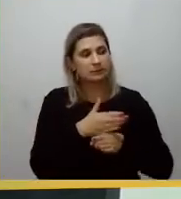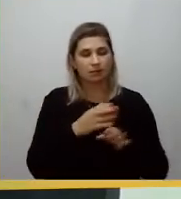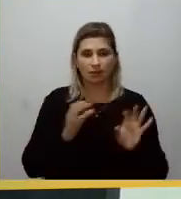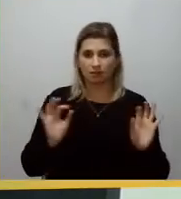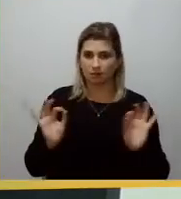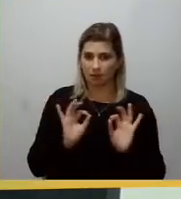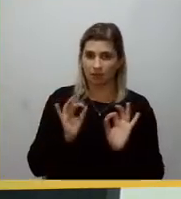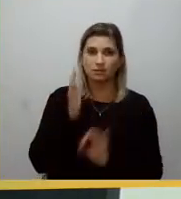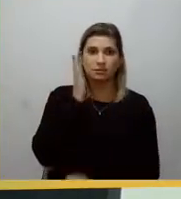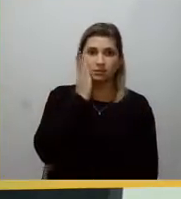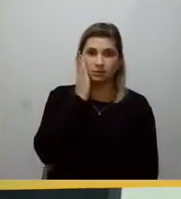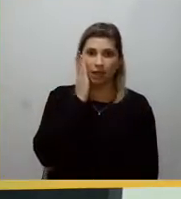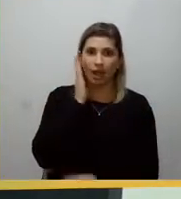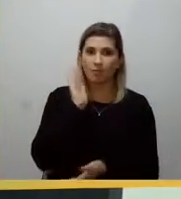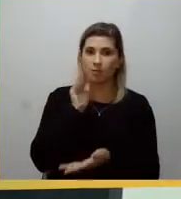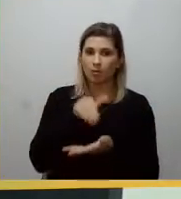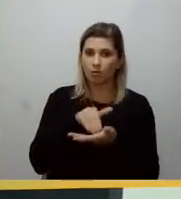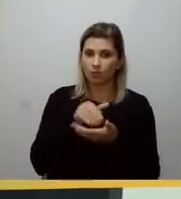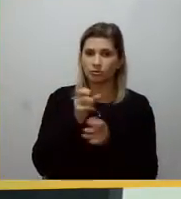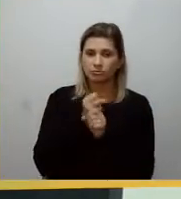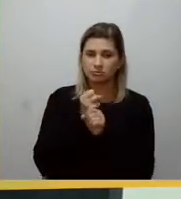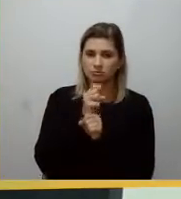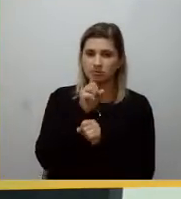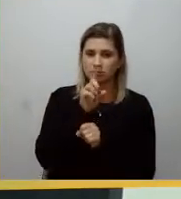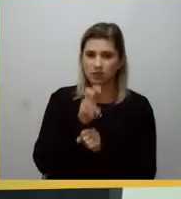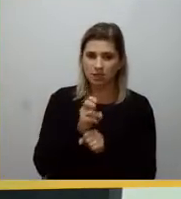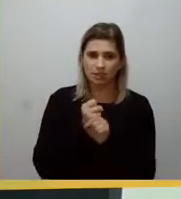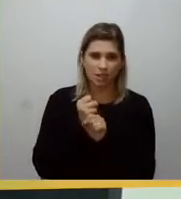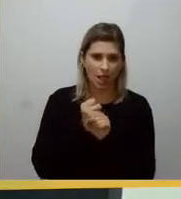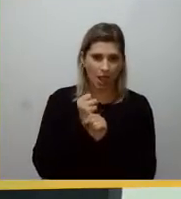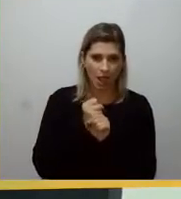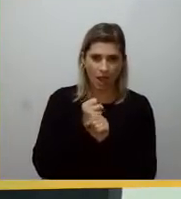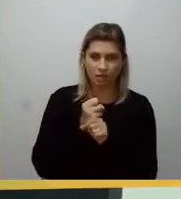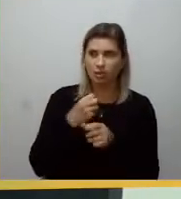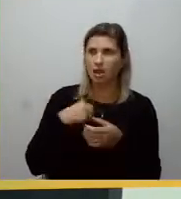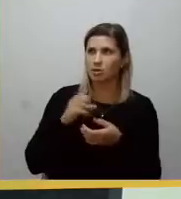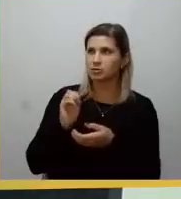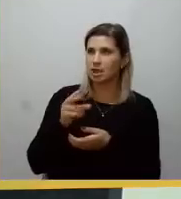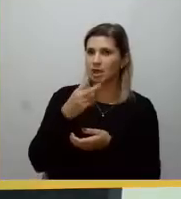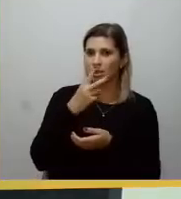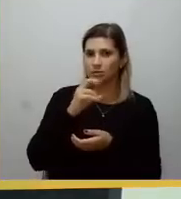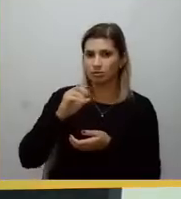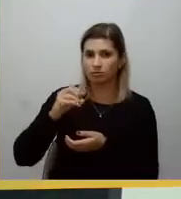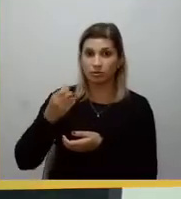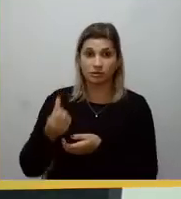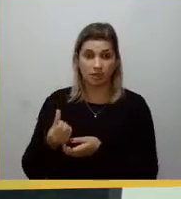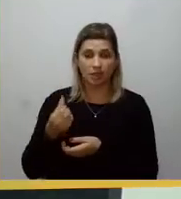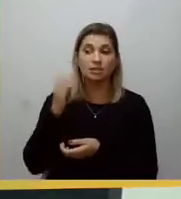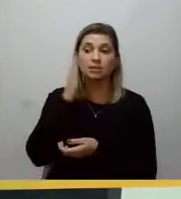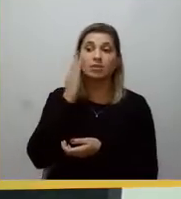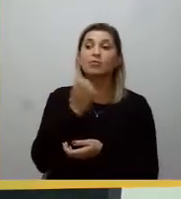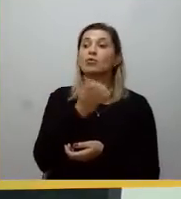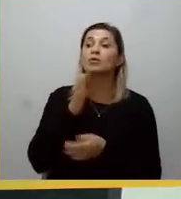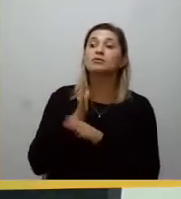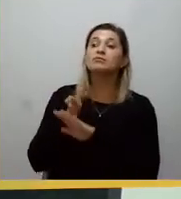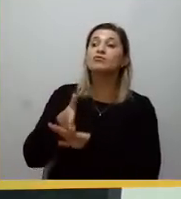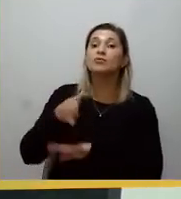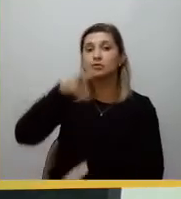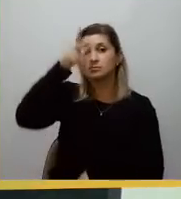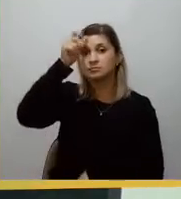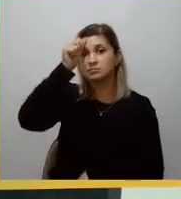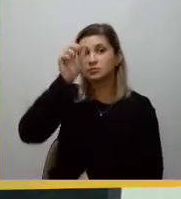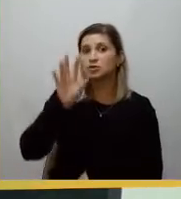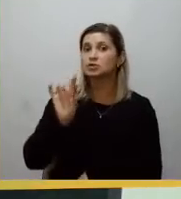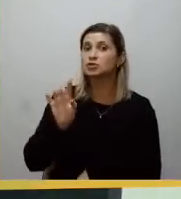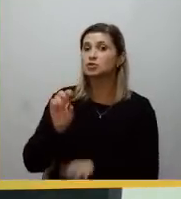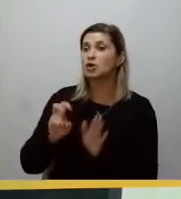últimos 15 anos que eu saí da prefeitura, foi em 2006, sabe quantas vezes eu fui na prefeitura? Eu acho que 5 ou 6 vezes